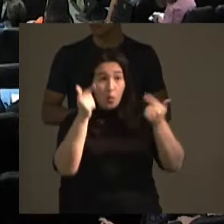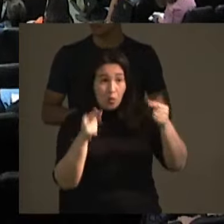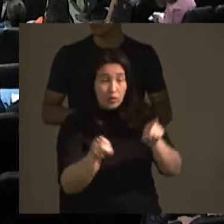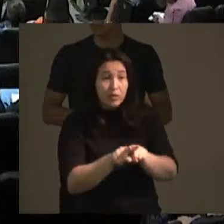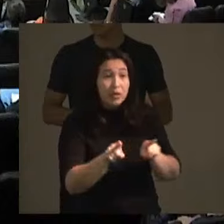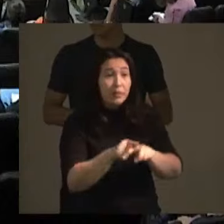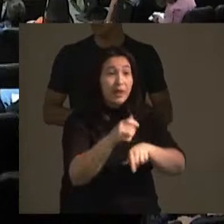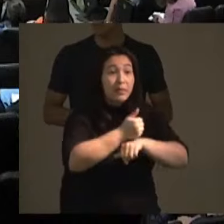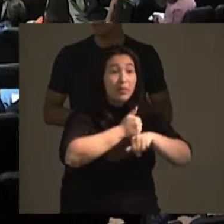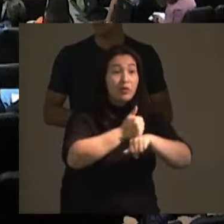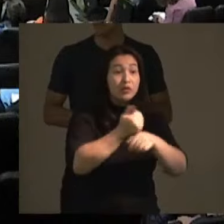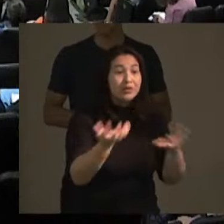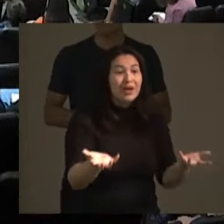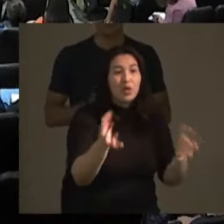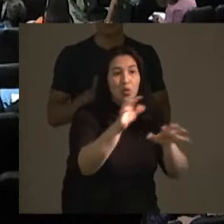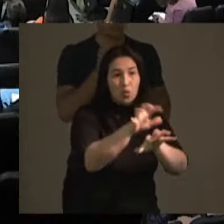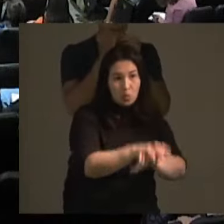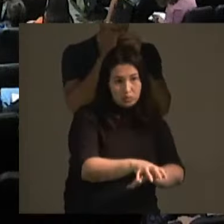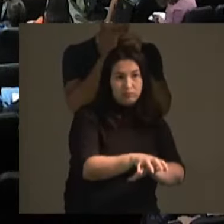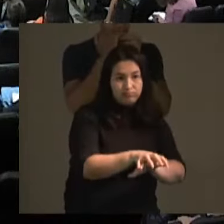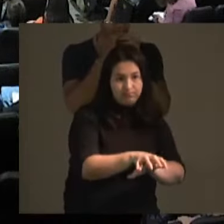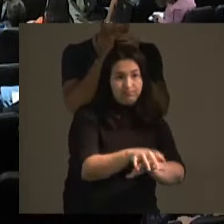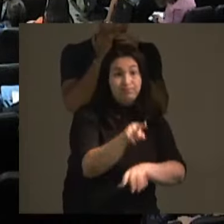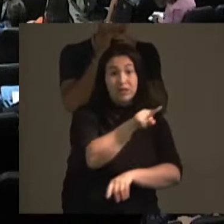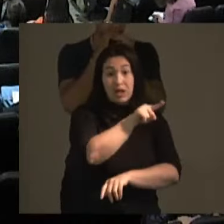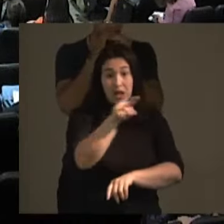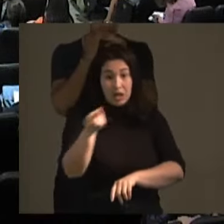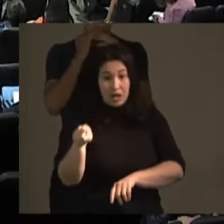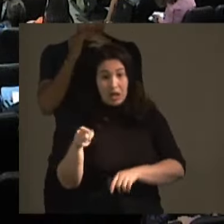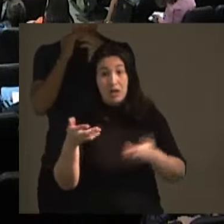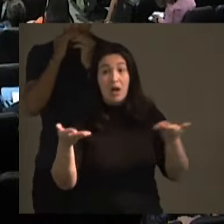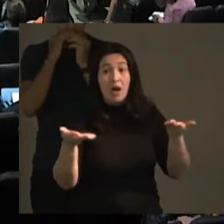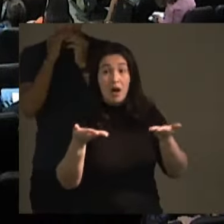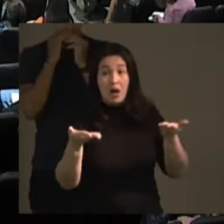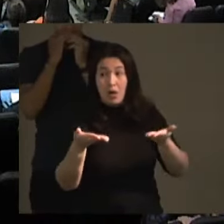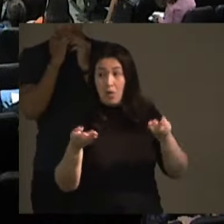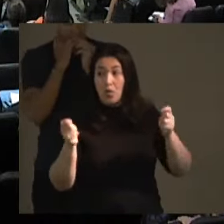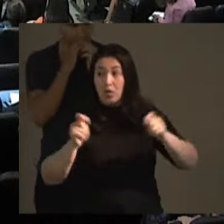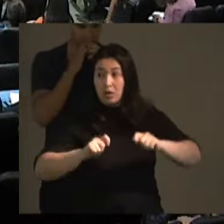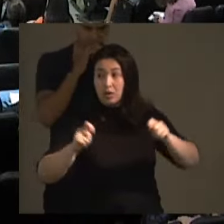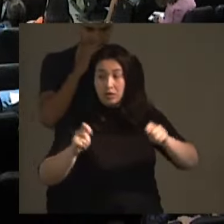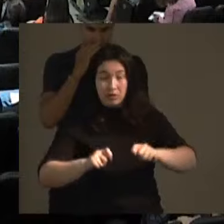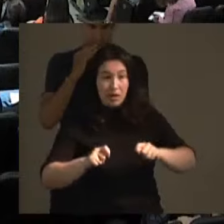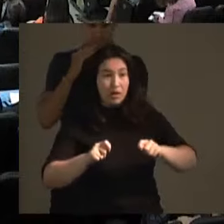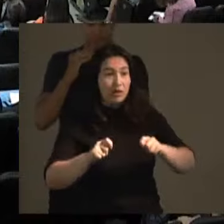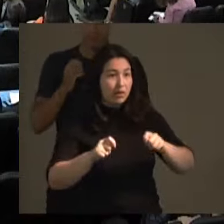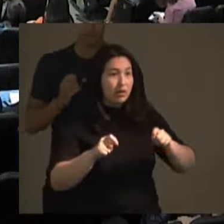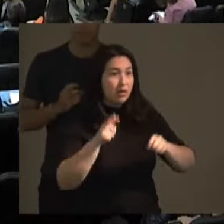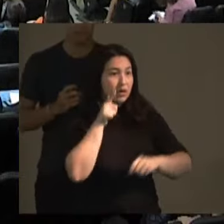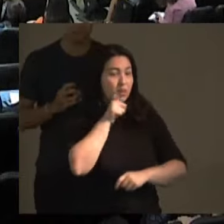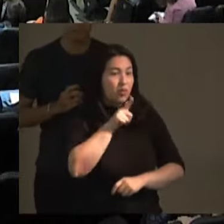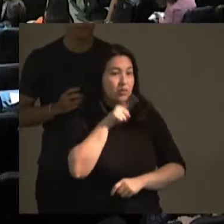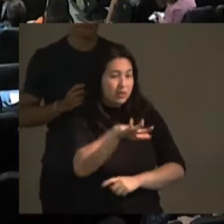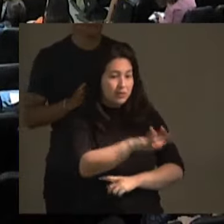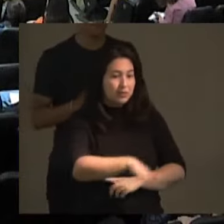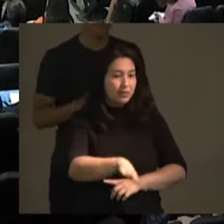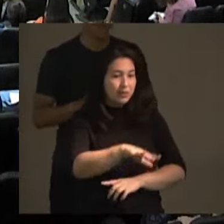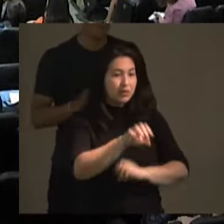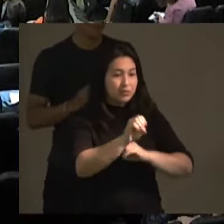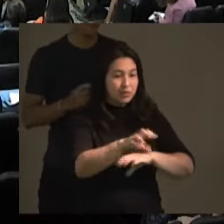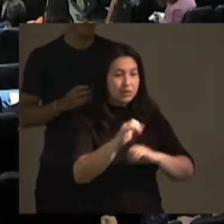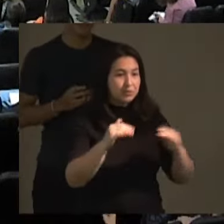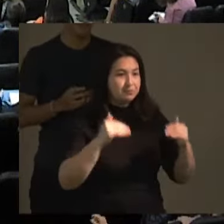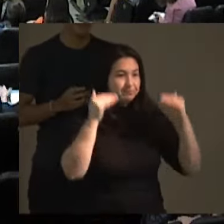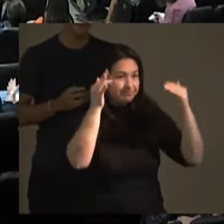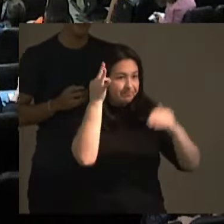de profissionais da inclusão, que são os profissionais que atuarão com esses temas no âmbito do ensino